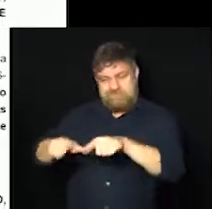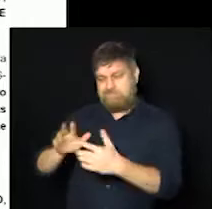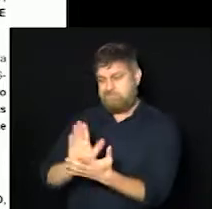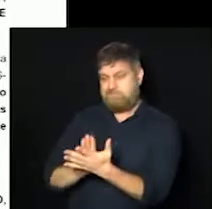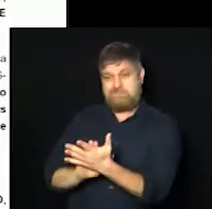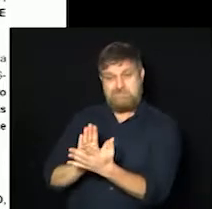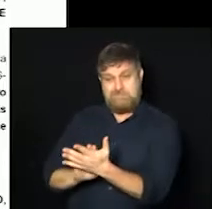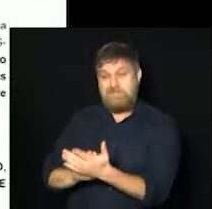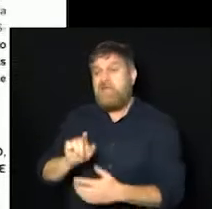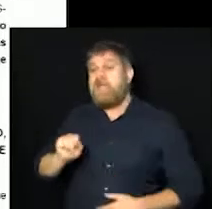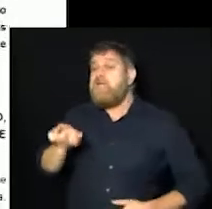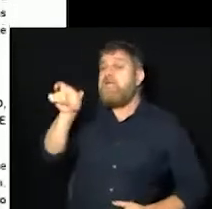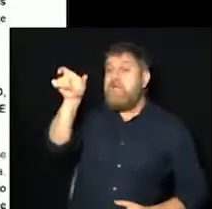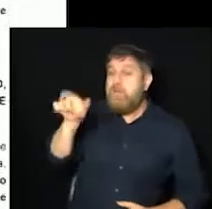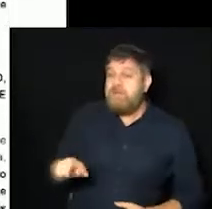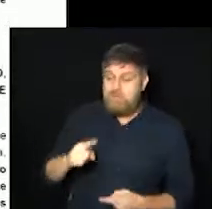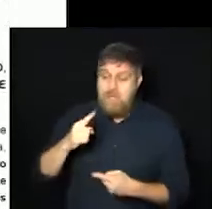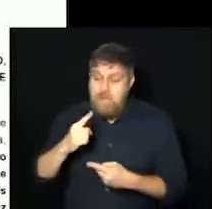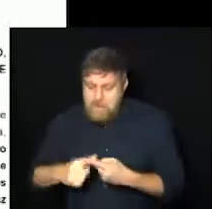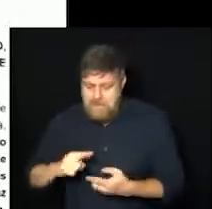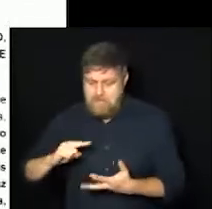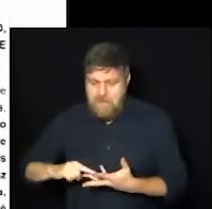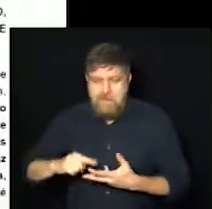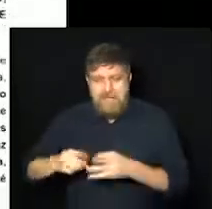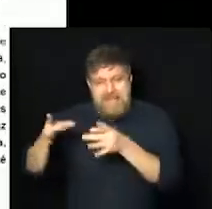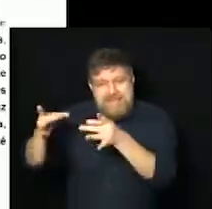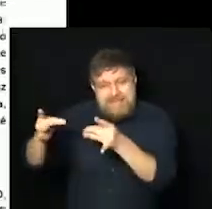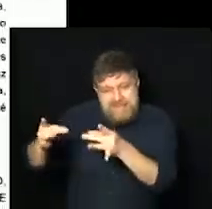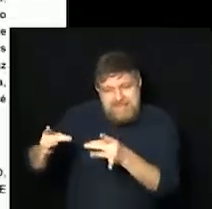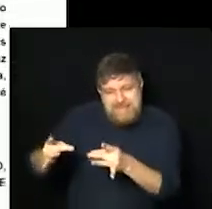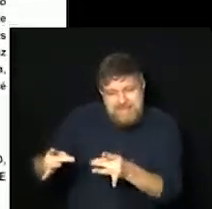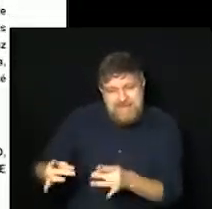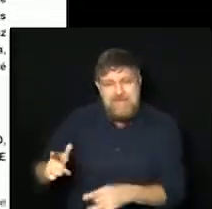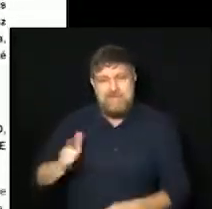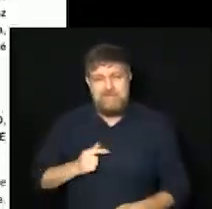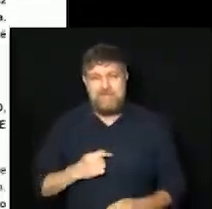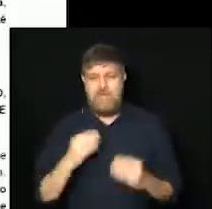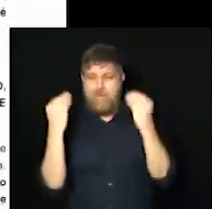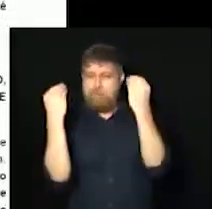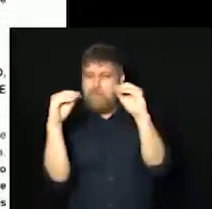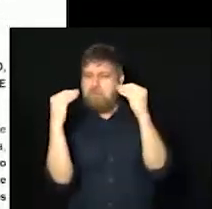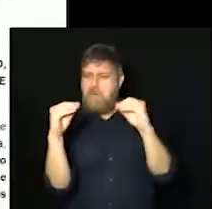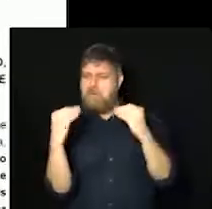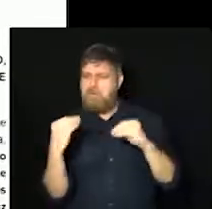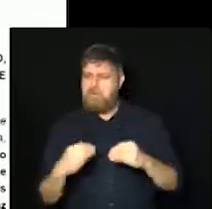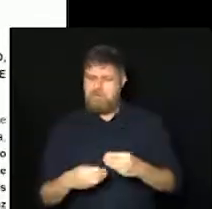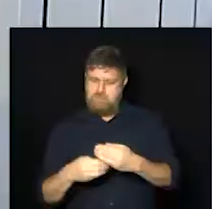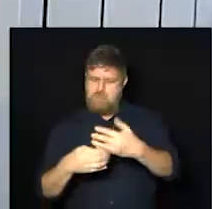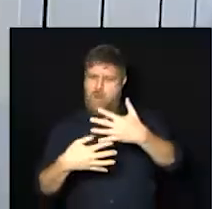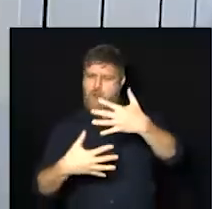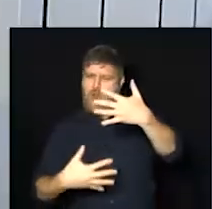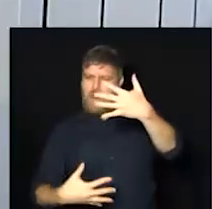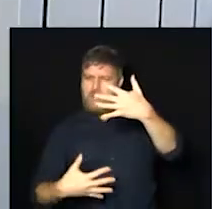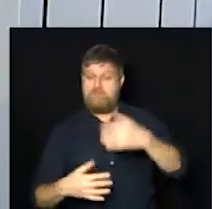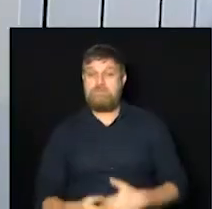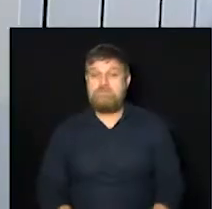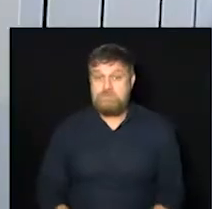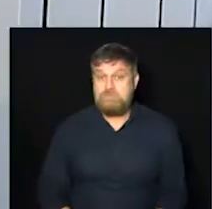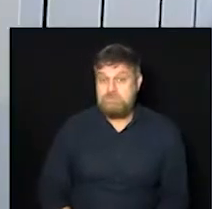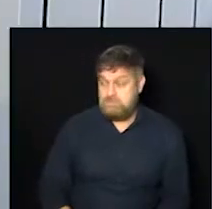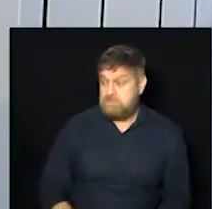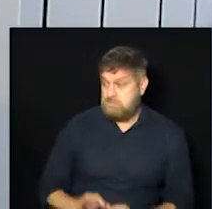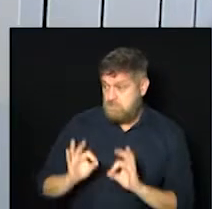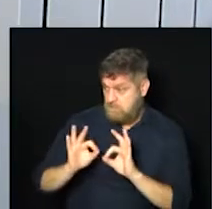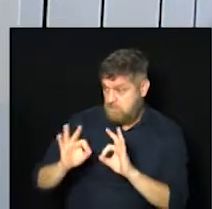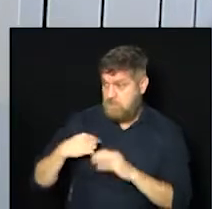tem quem foi essa pessoa, por que ela vai receber a honraria e tantas outras moções e requerimentos também, Gabriel. Tá certo, então. E a